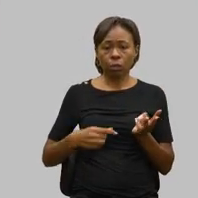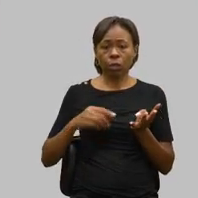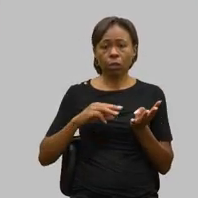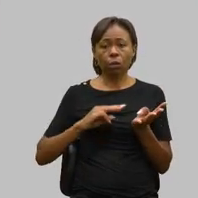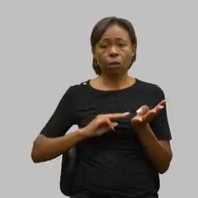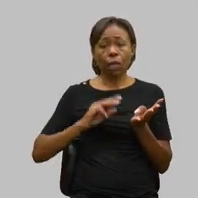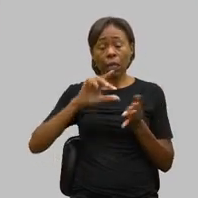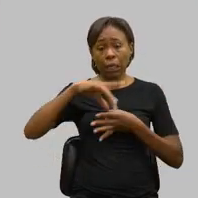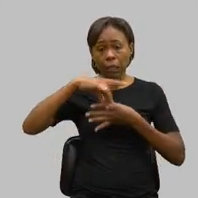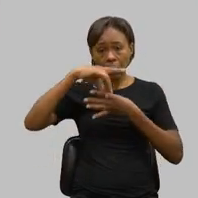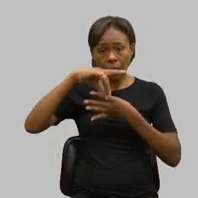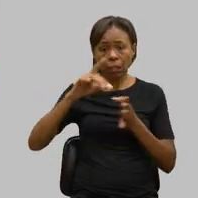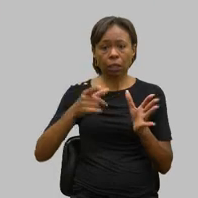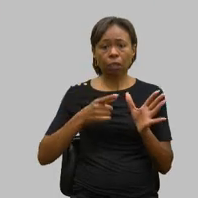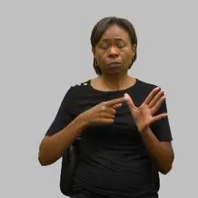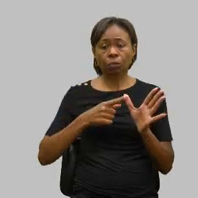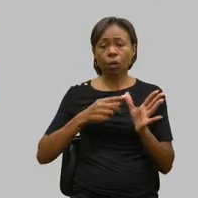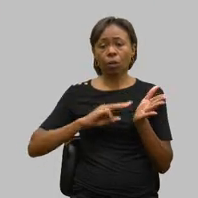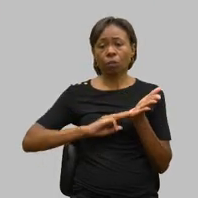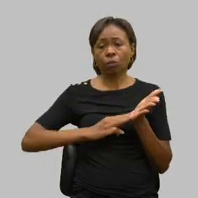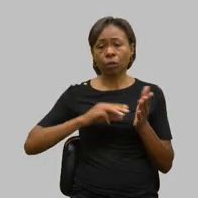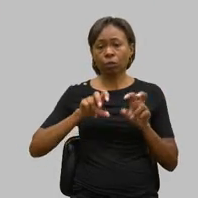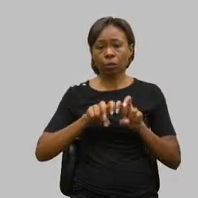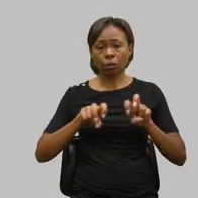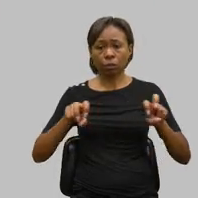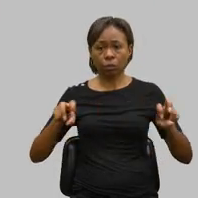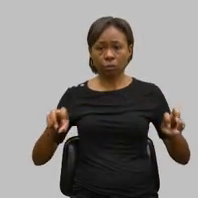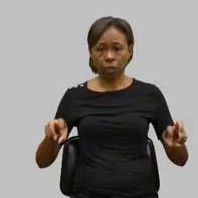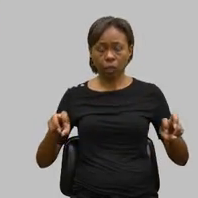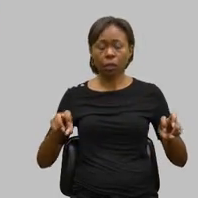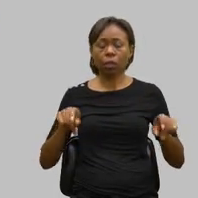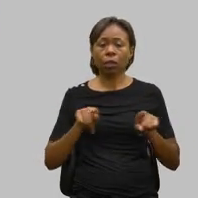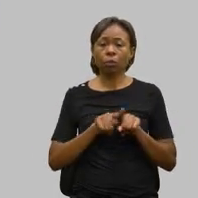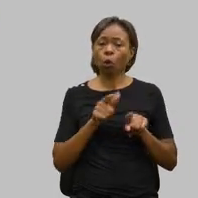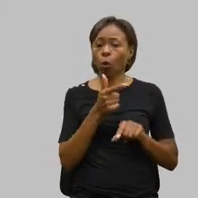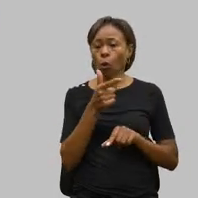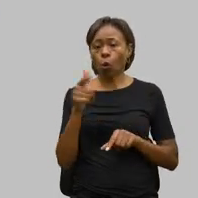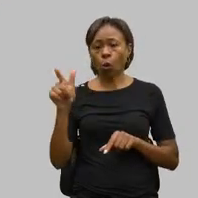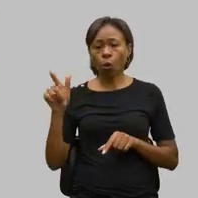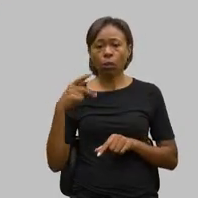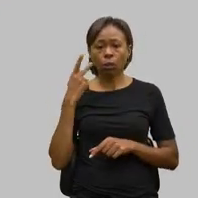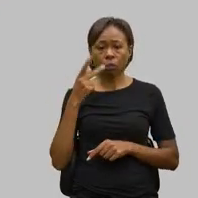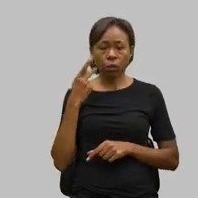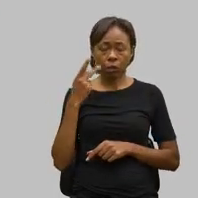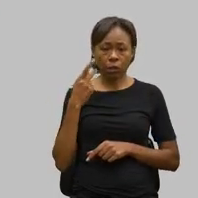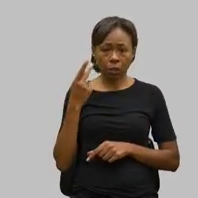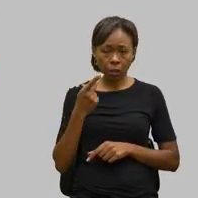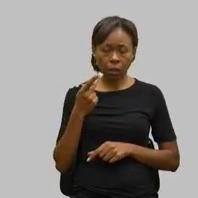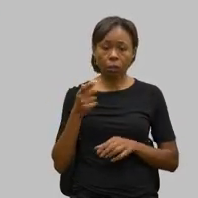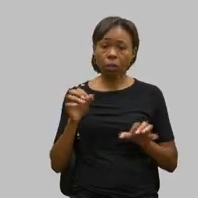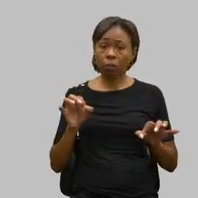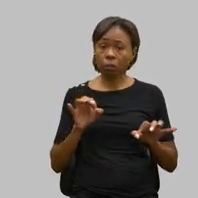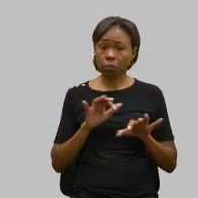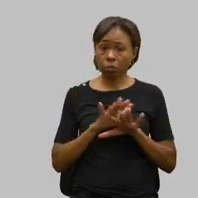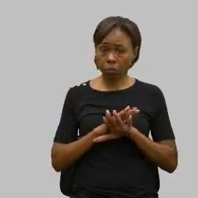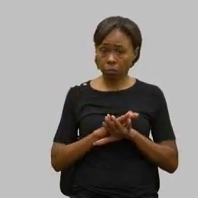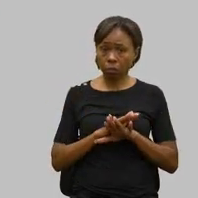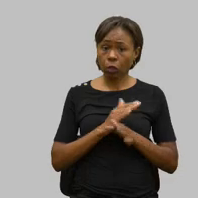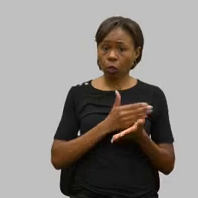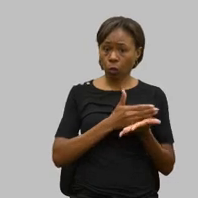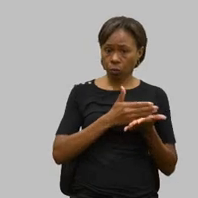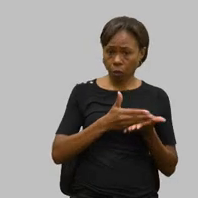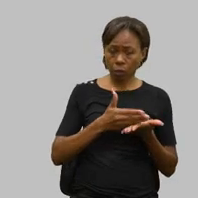por ordem de inscrição, demais parlamentares por ordem de inscrição. Encerrada a exposição inicial